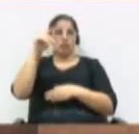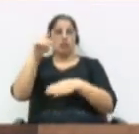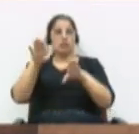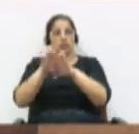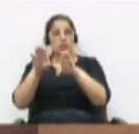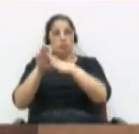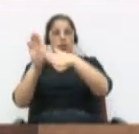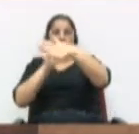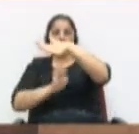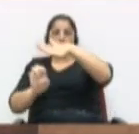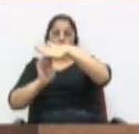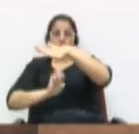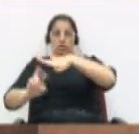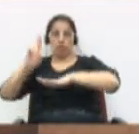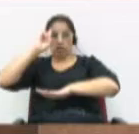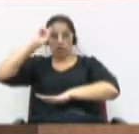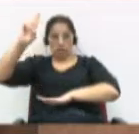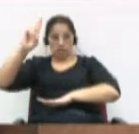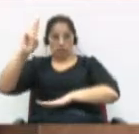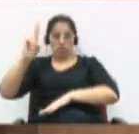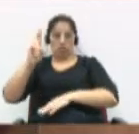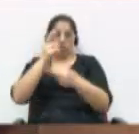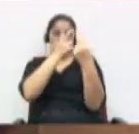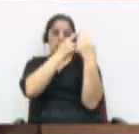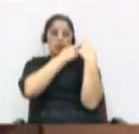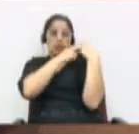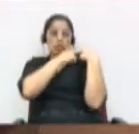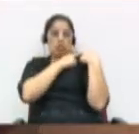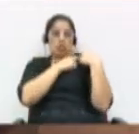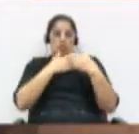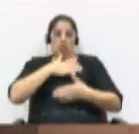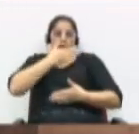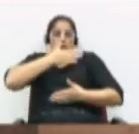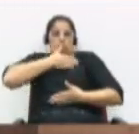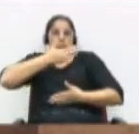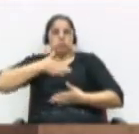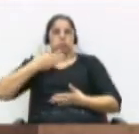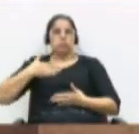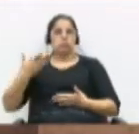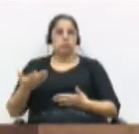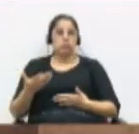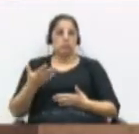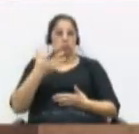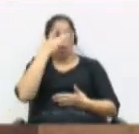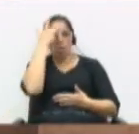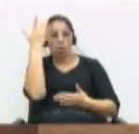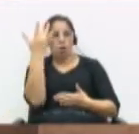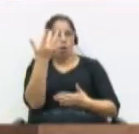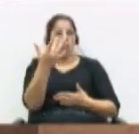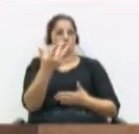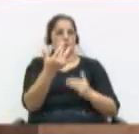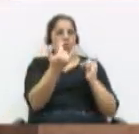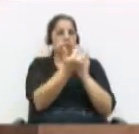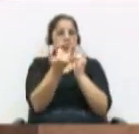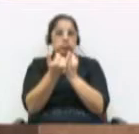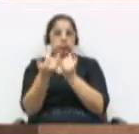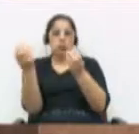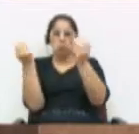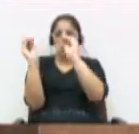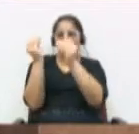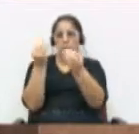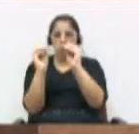fico assustado, senhor presidente e senhores vereadores, com os comentários levianos que fazem em nome da Coabitare, sendo que está